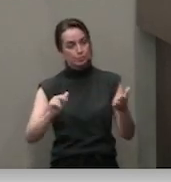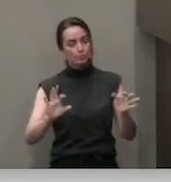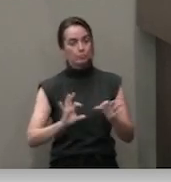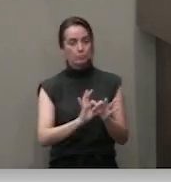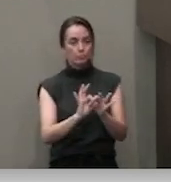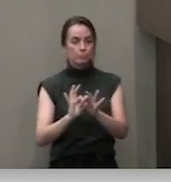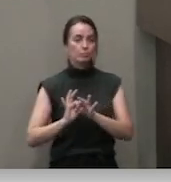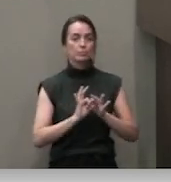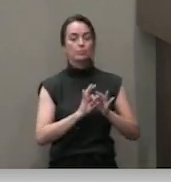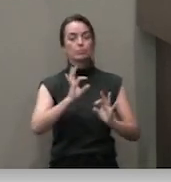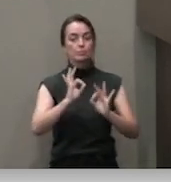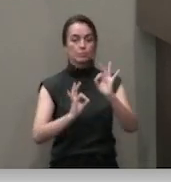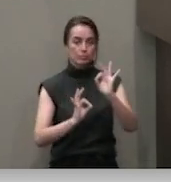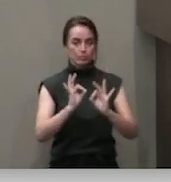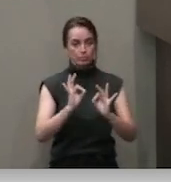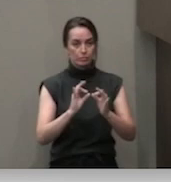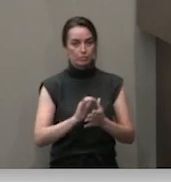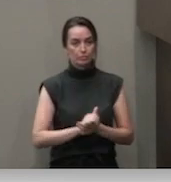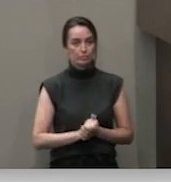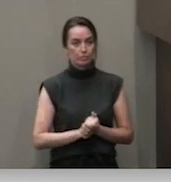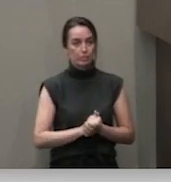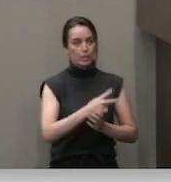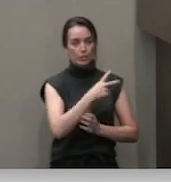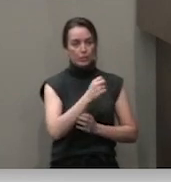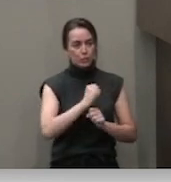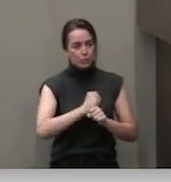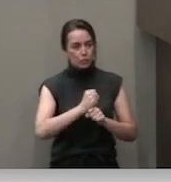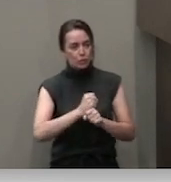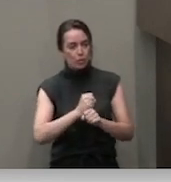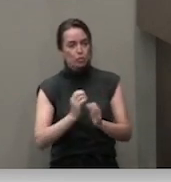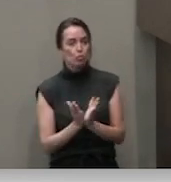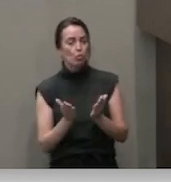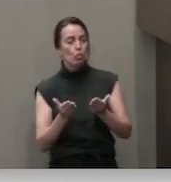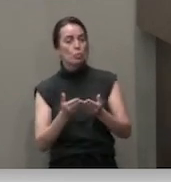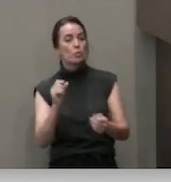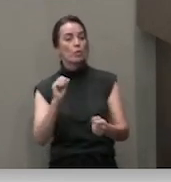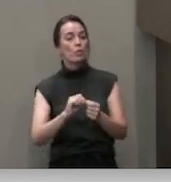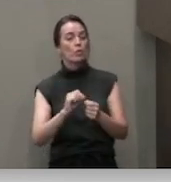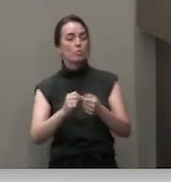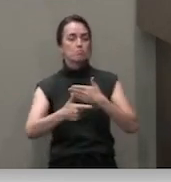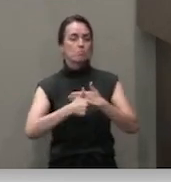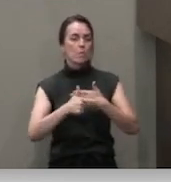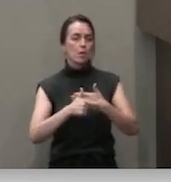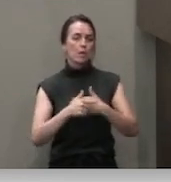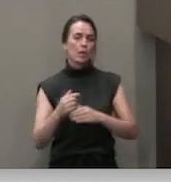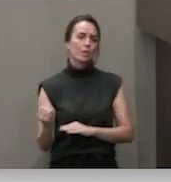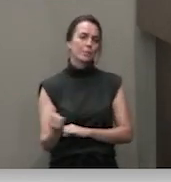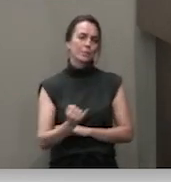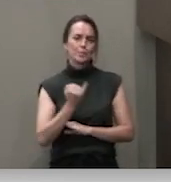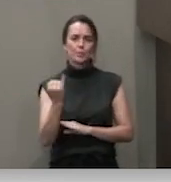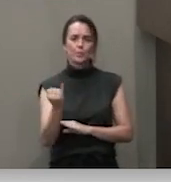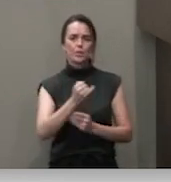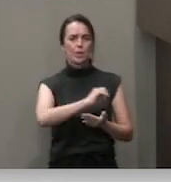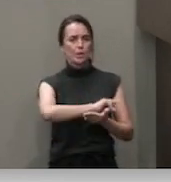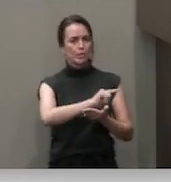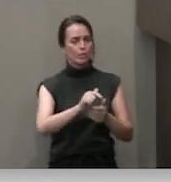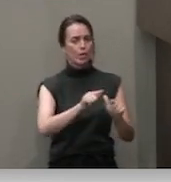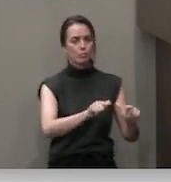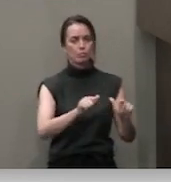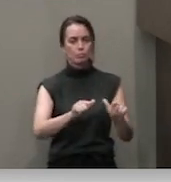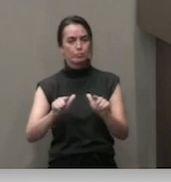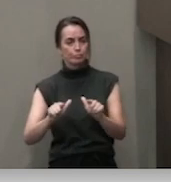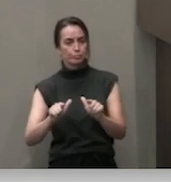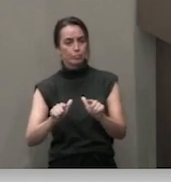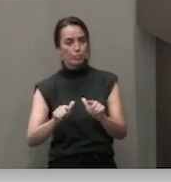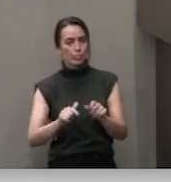destas duas décadas o comitê desempenhou um papel essencial em diversas frentes monitorando